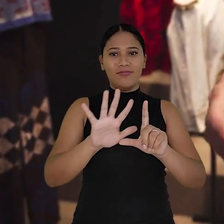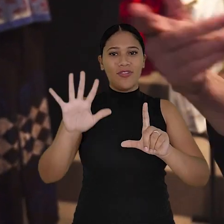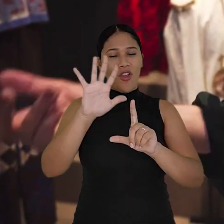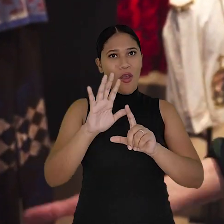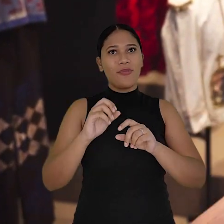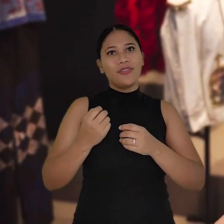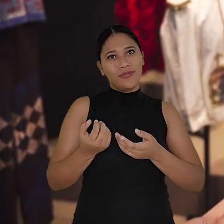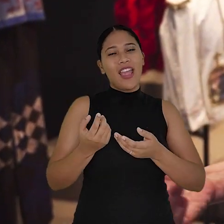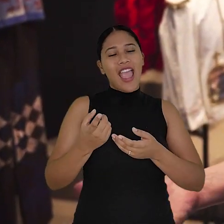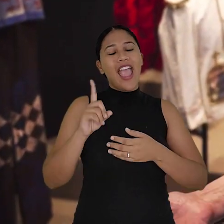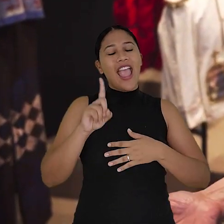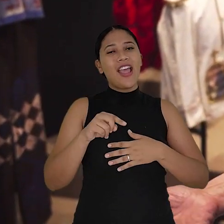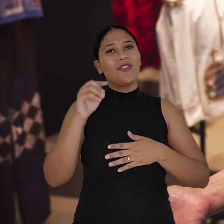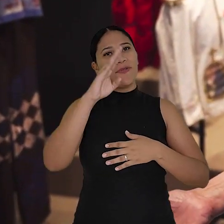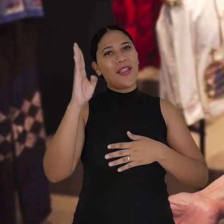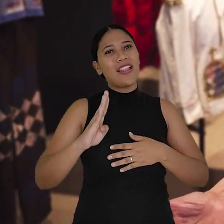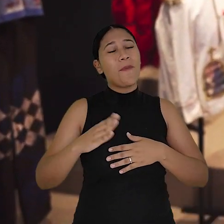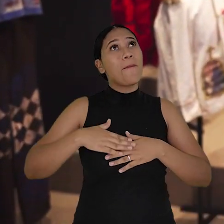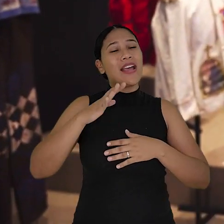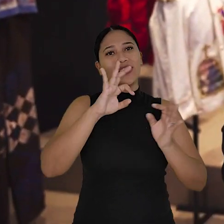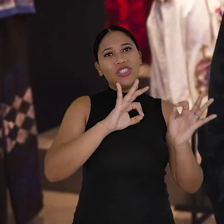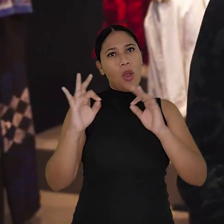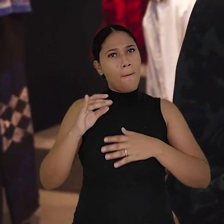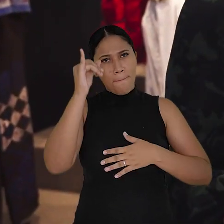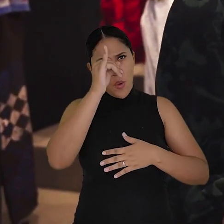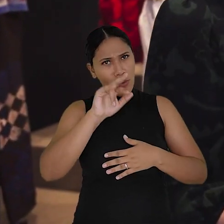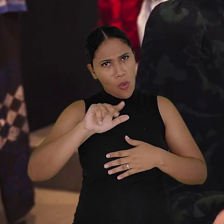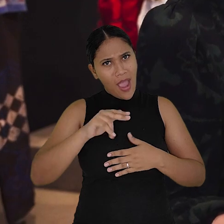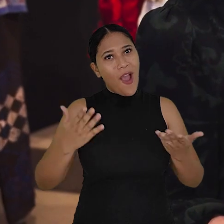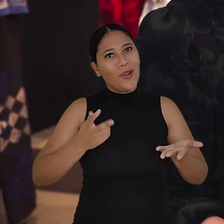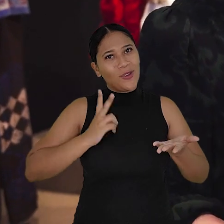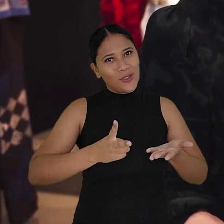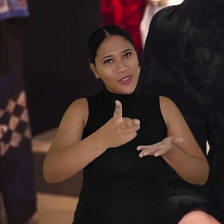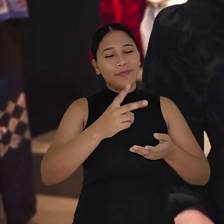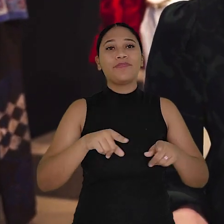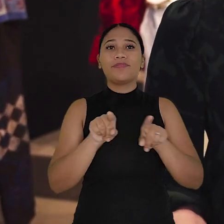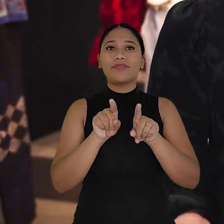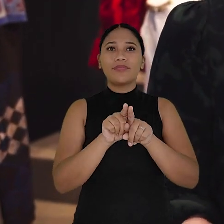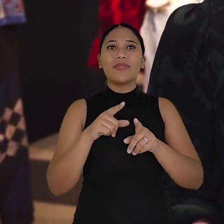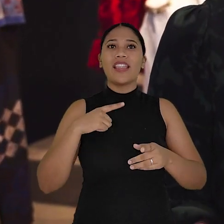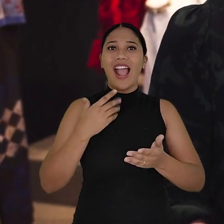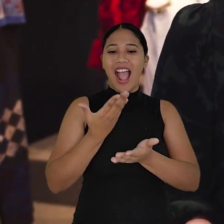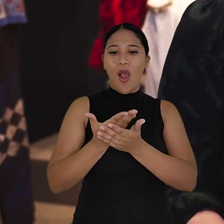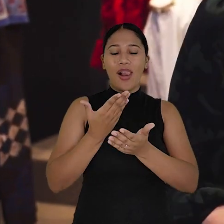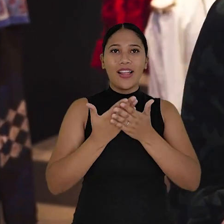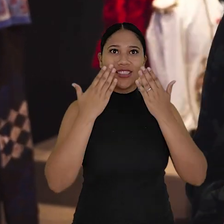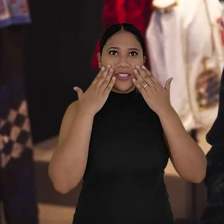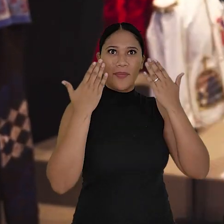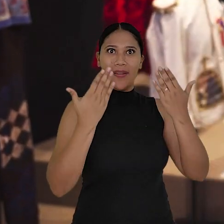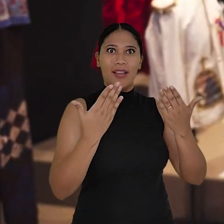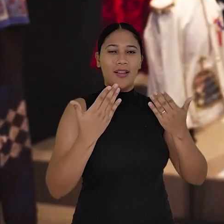fazendo uma continuação, porque não são bobos nem nada, né? Aí a gente tem aqui as aulas de espetáculo